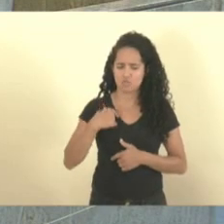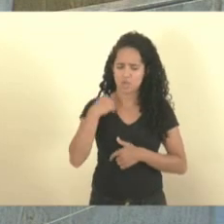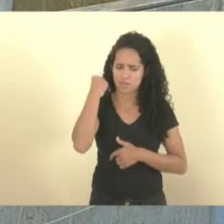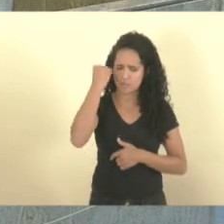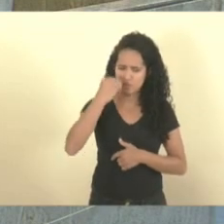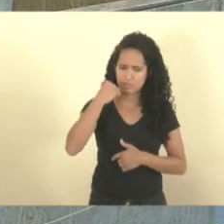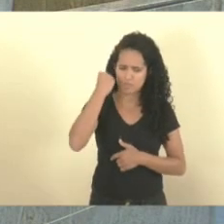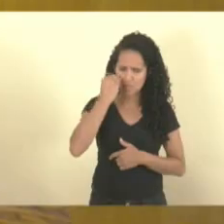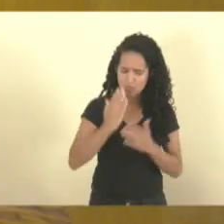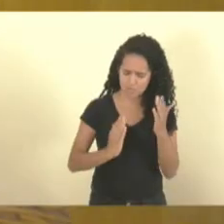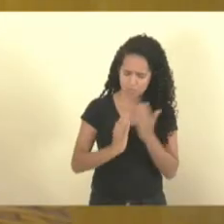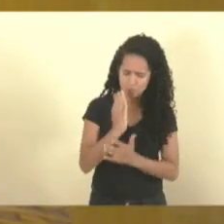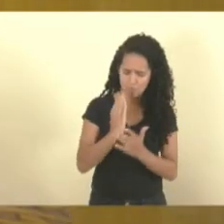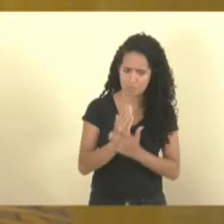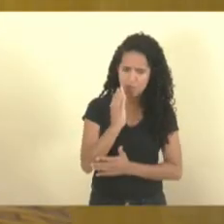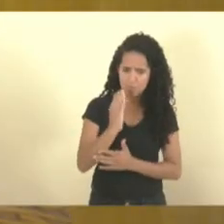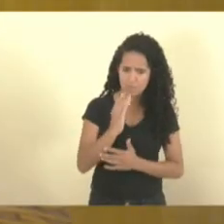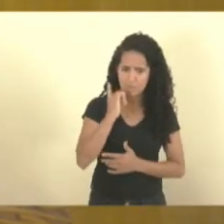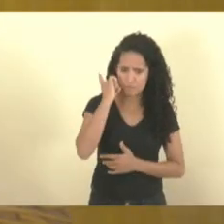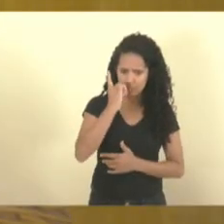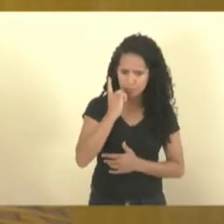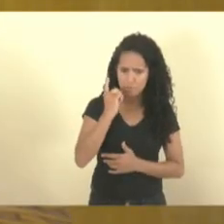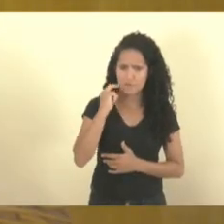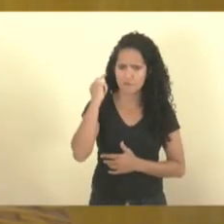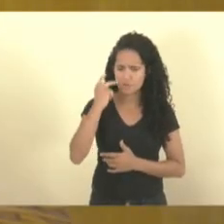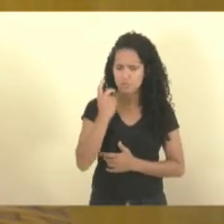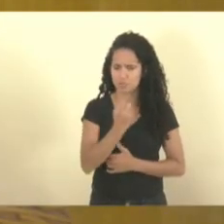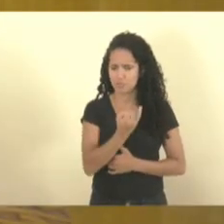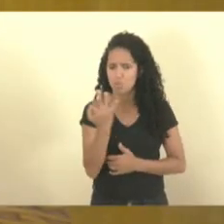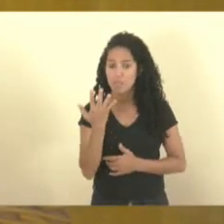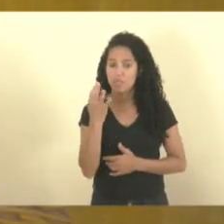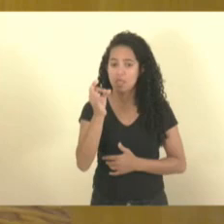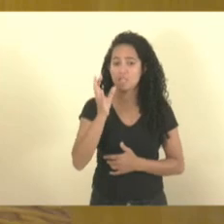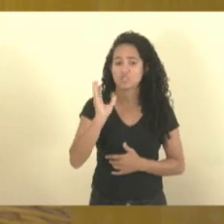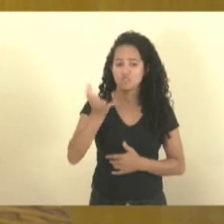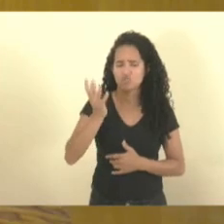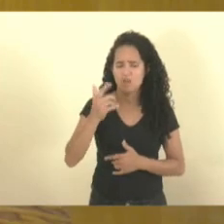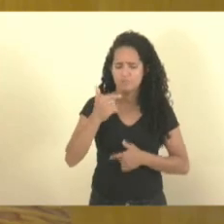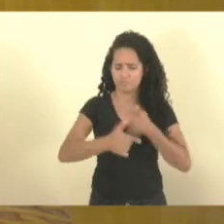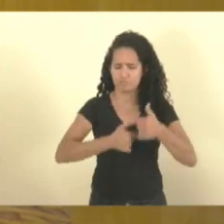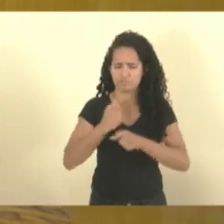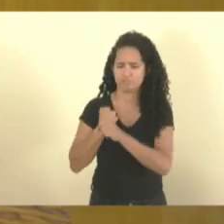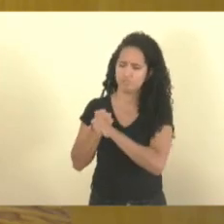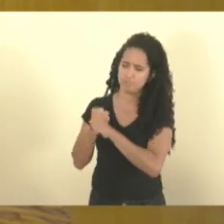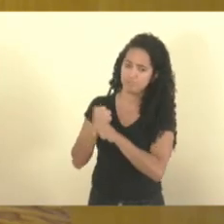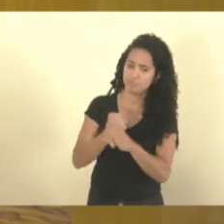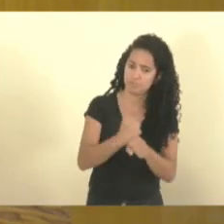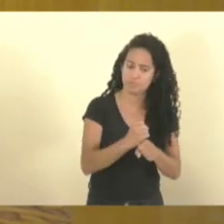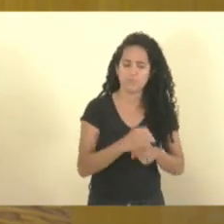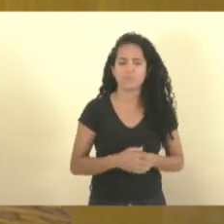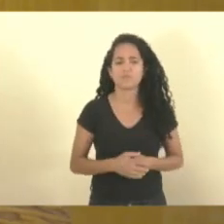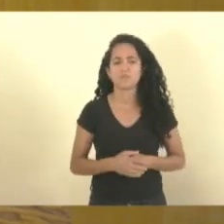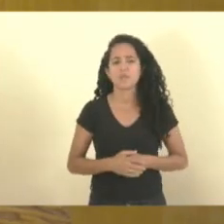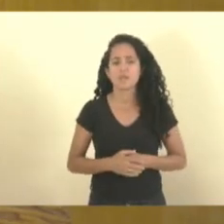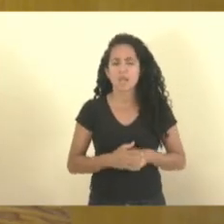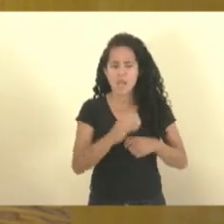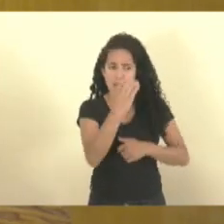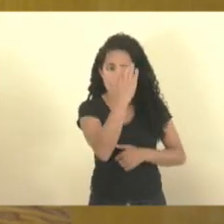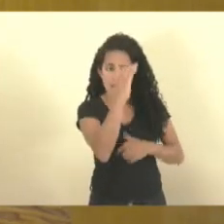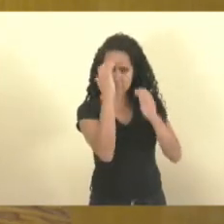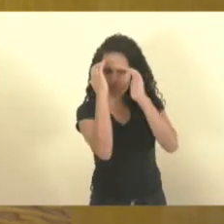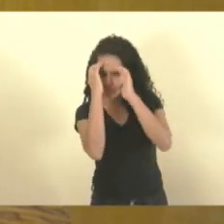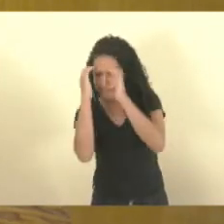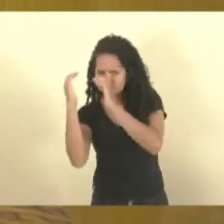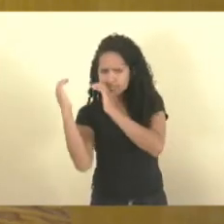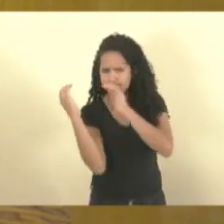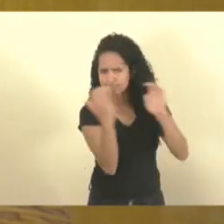para qualquer um, não. E posso dizer aqui, alto e bom som, que Cariacica tem que ser respeitado. Nós temos que